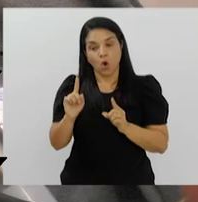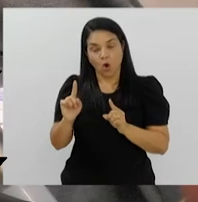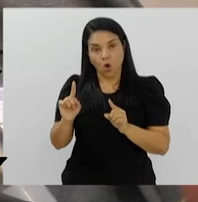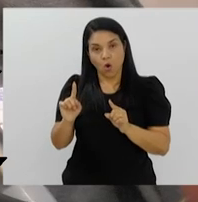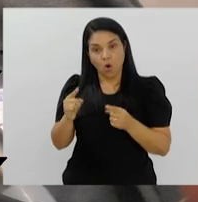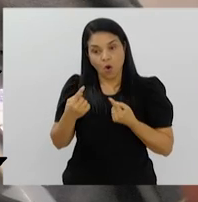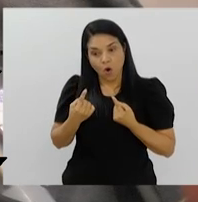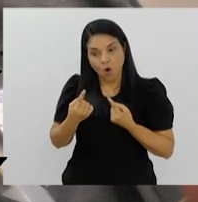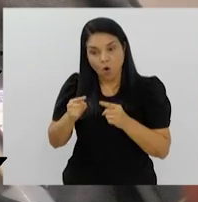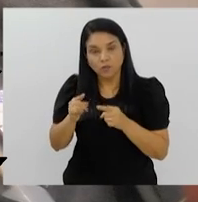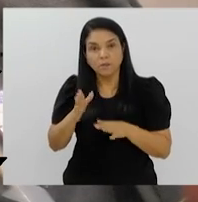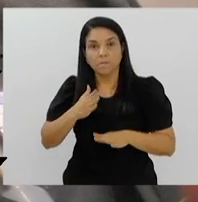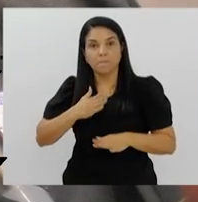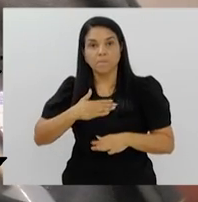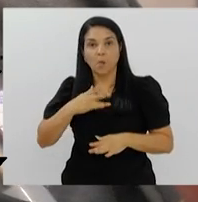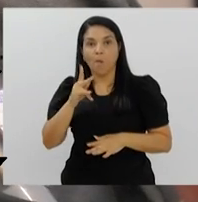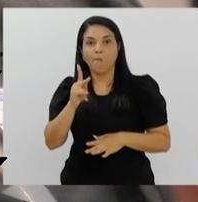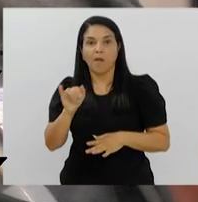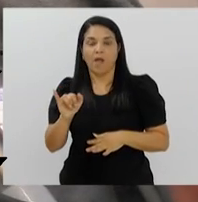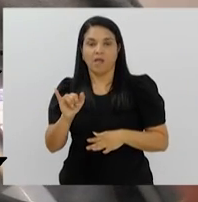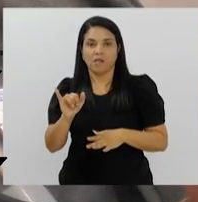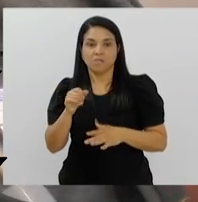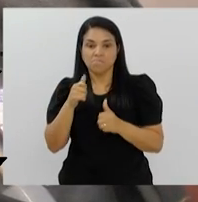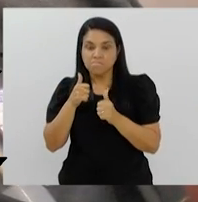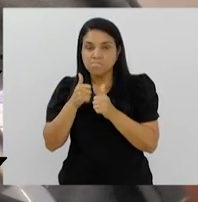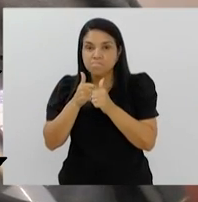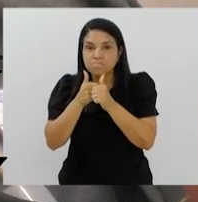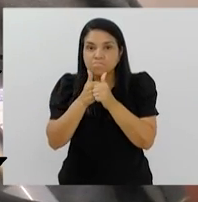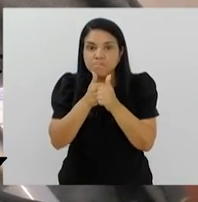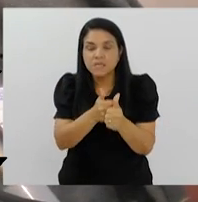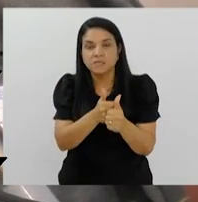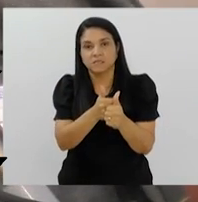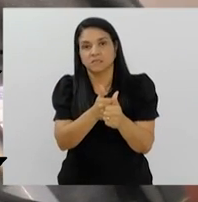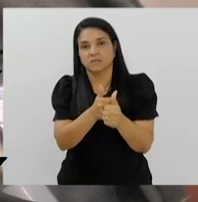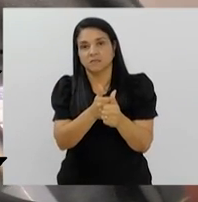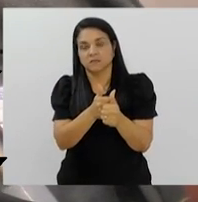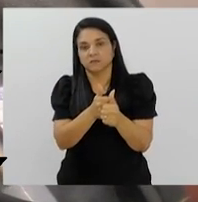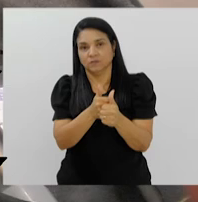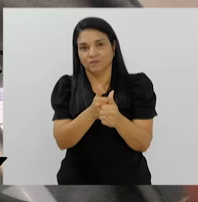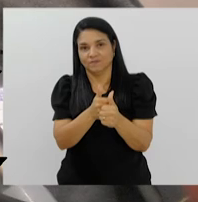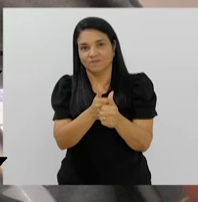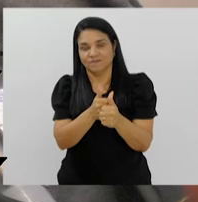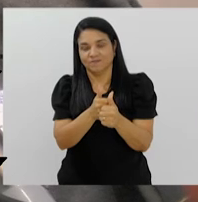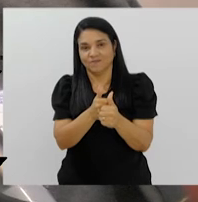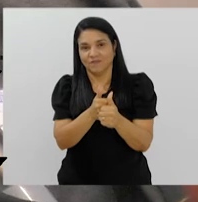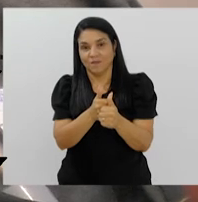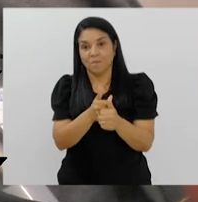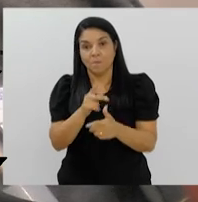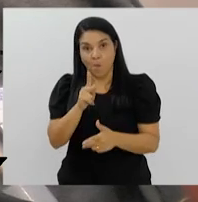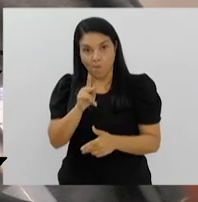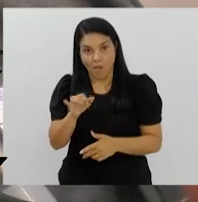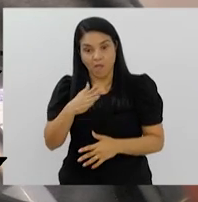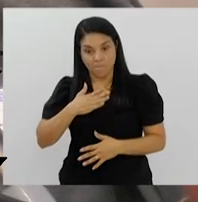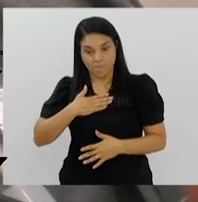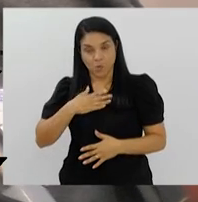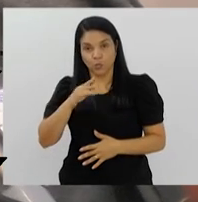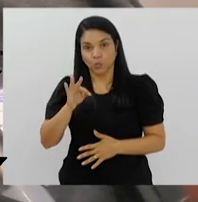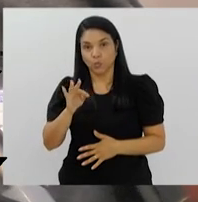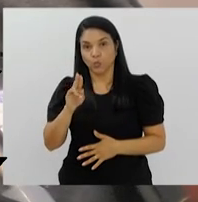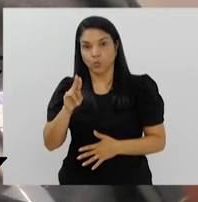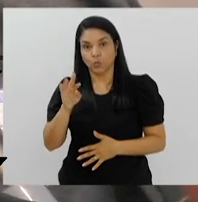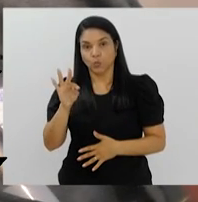verdadeira perseguição quo a meu pai e a fundamentação desse processo